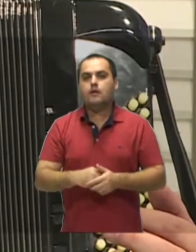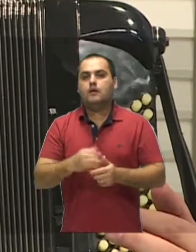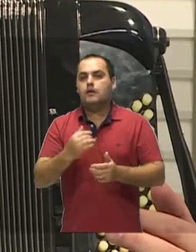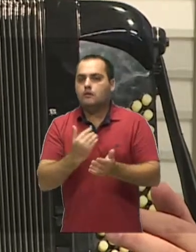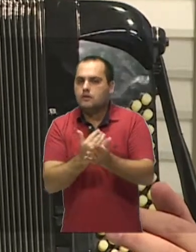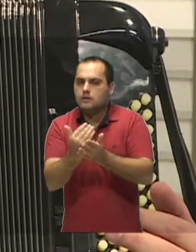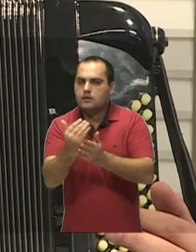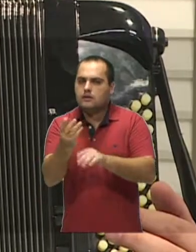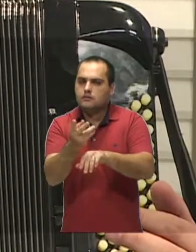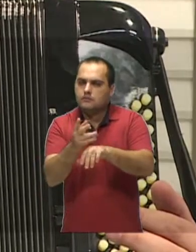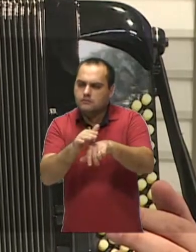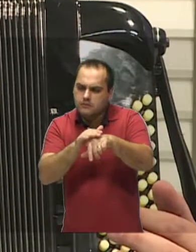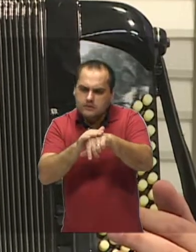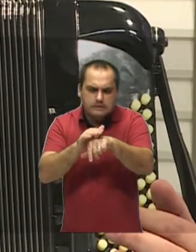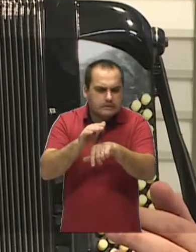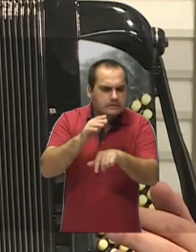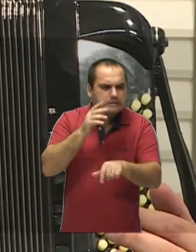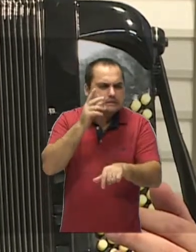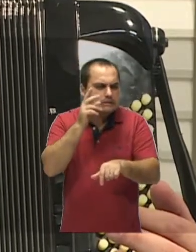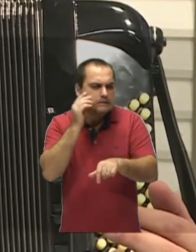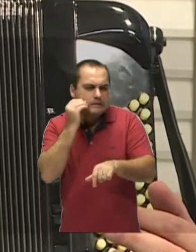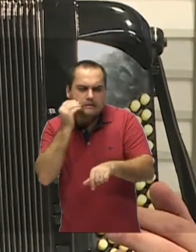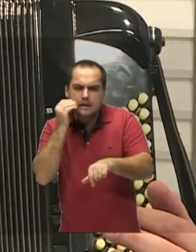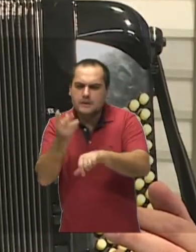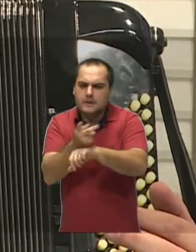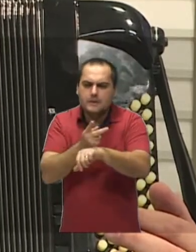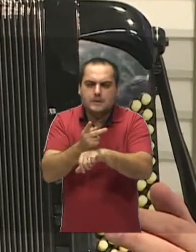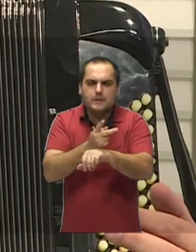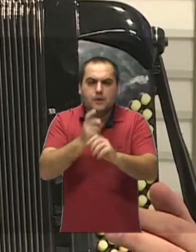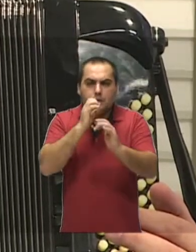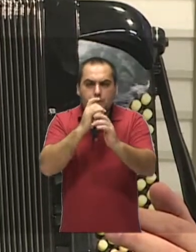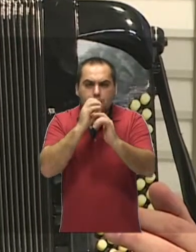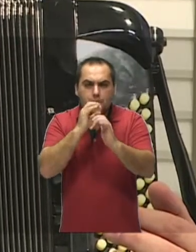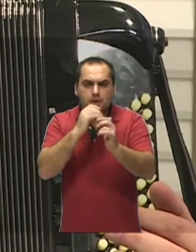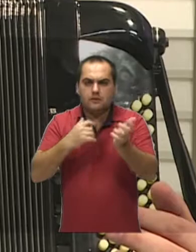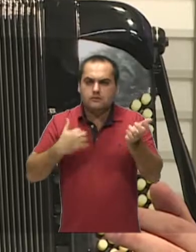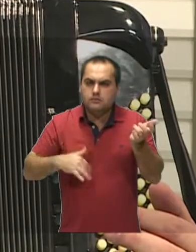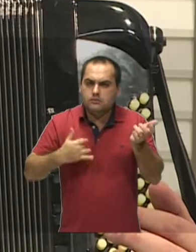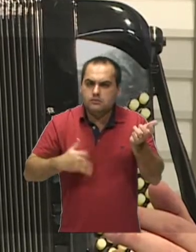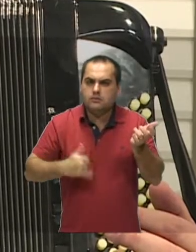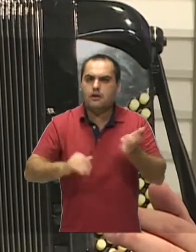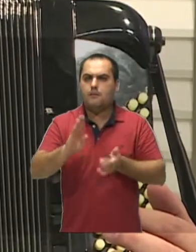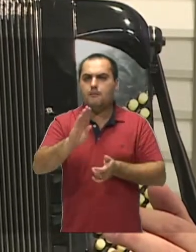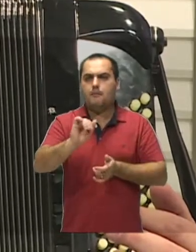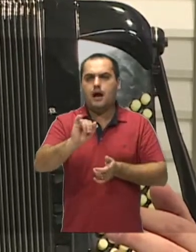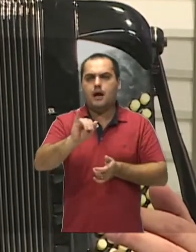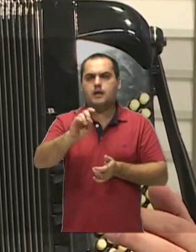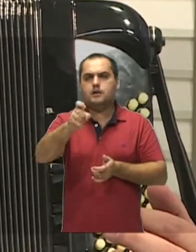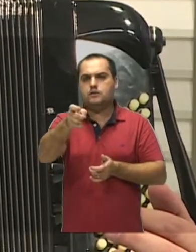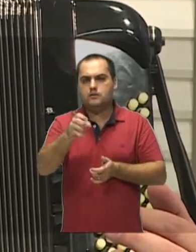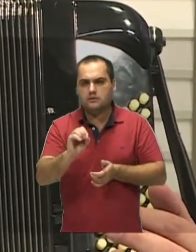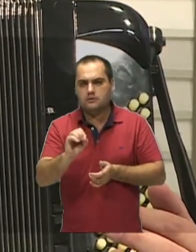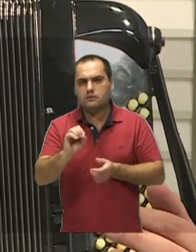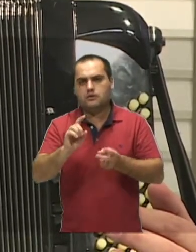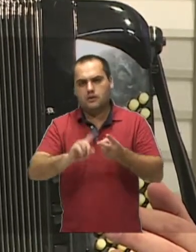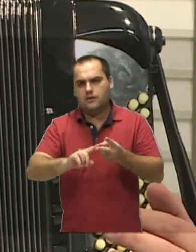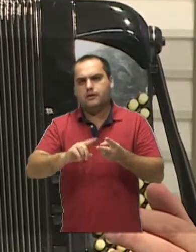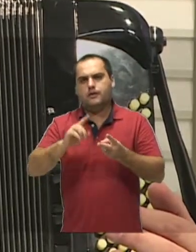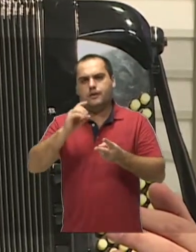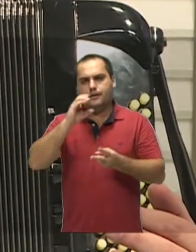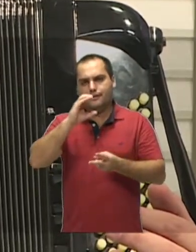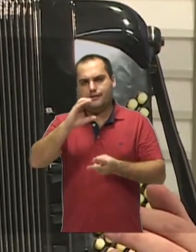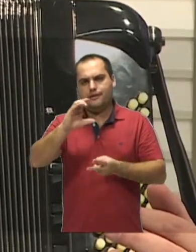sopro, instrumentos de corda, como violão, baixo, né? Os instrumentos de sopro, eu toquei clarinete, flauta transversal,